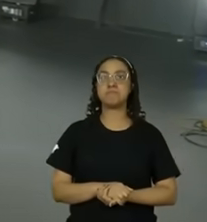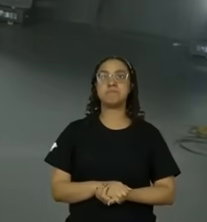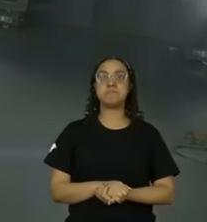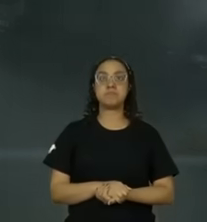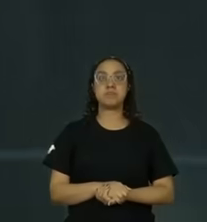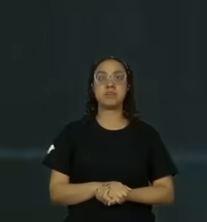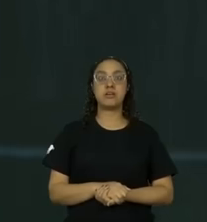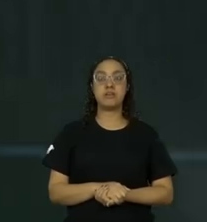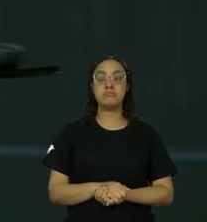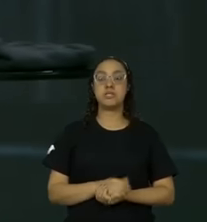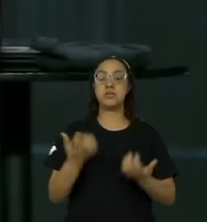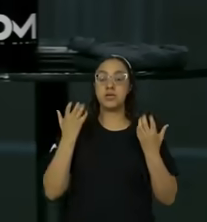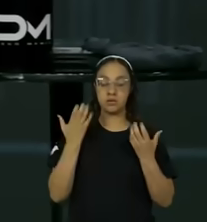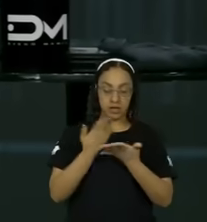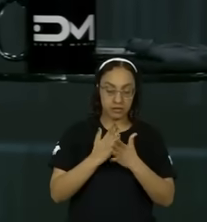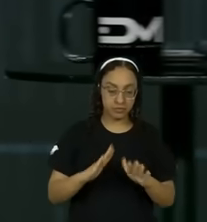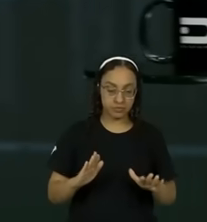E agora o que eu acho lindo para encerrar: